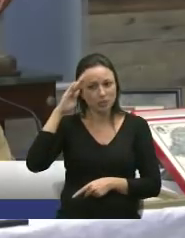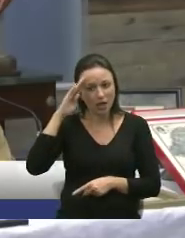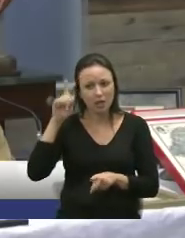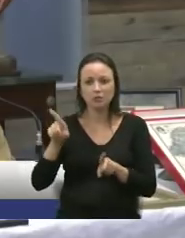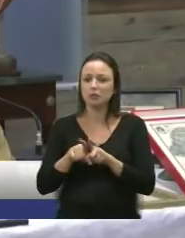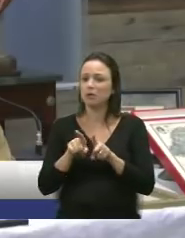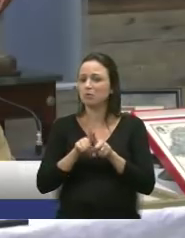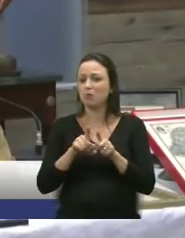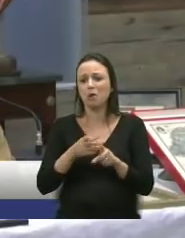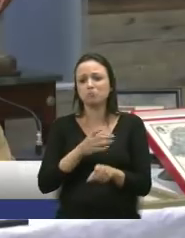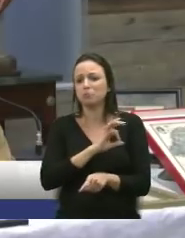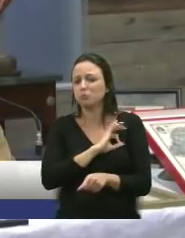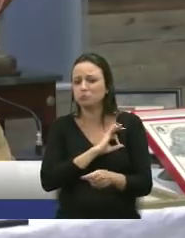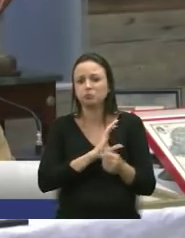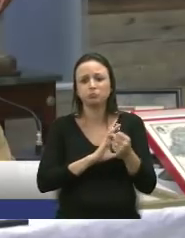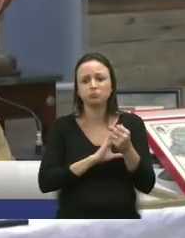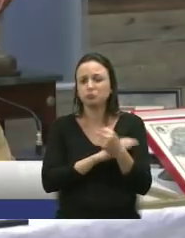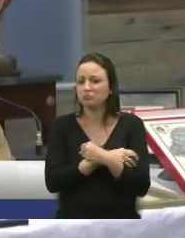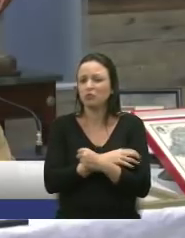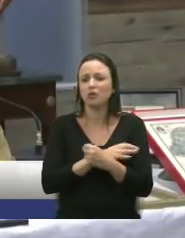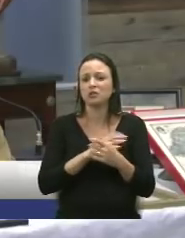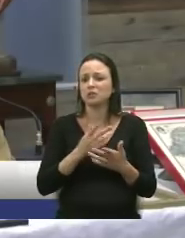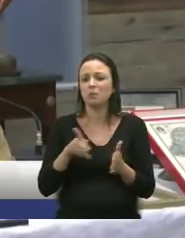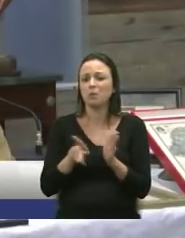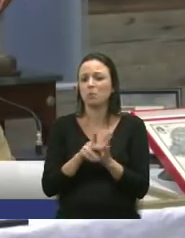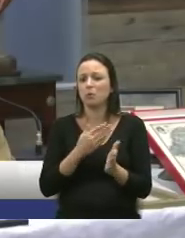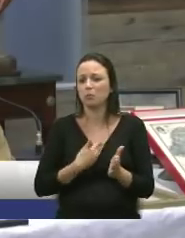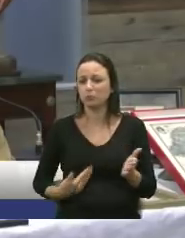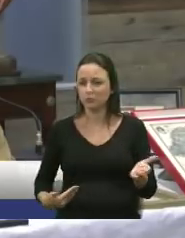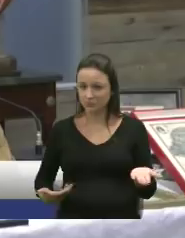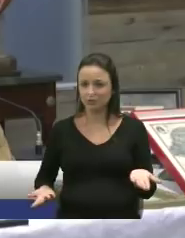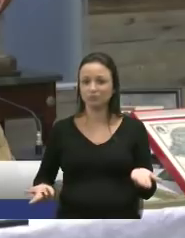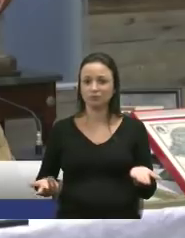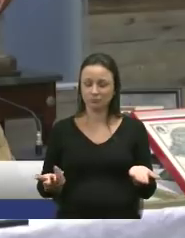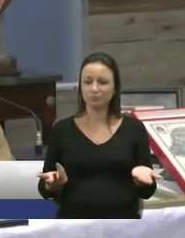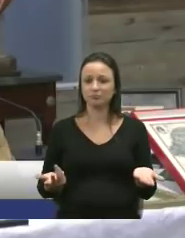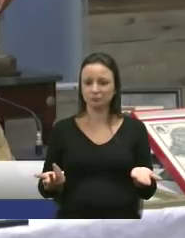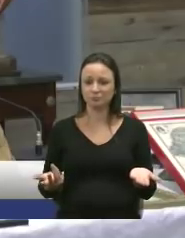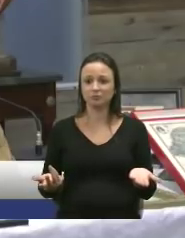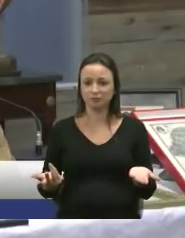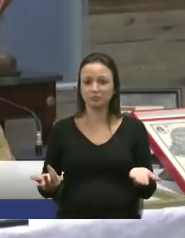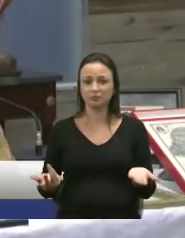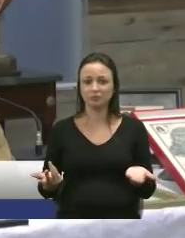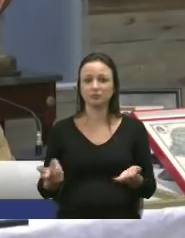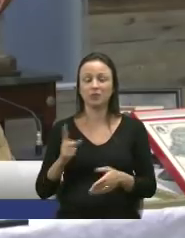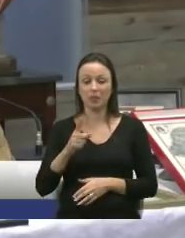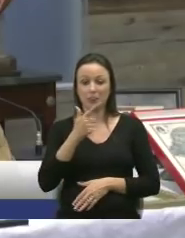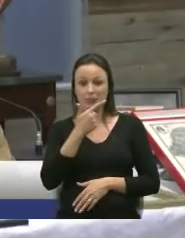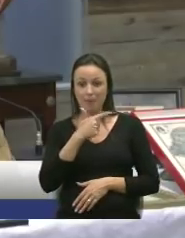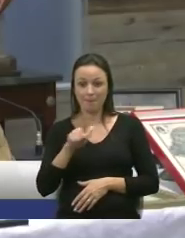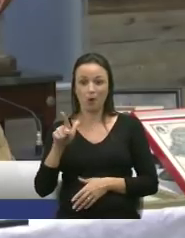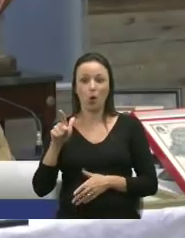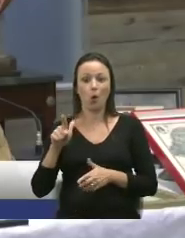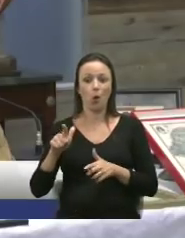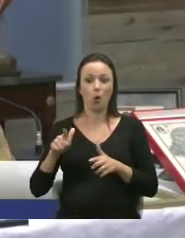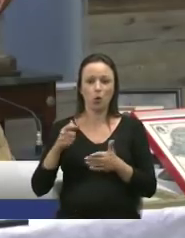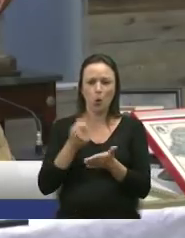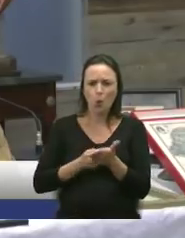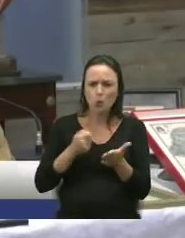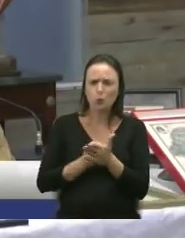públicas atacavam São Paulo. É isso. E nós temos, inclusive, que depois da luta, depois da Revolução,